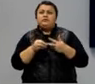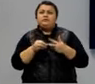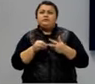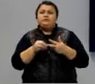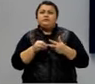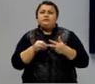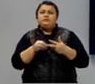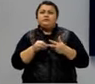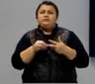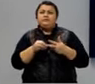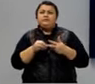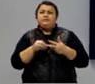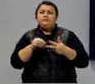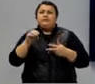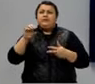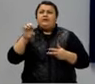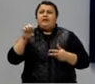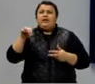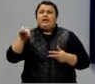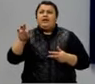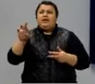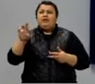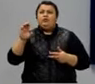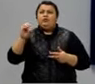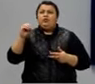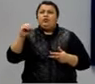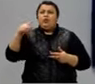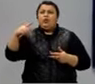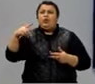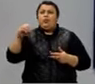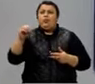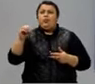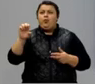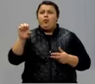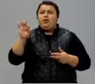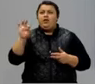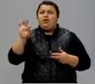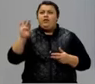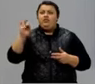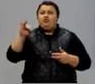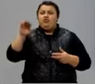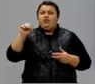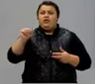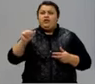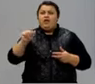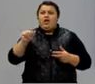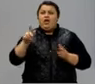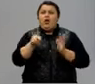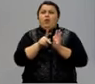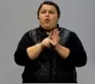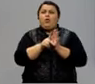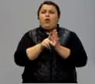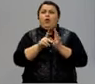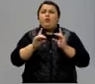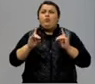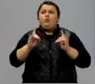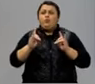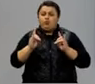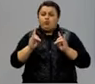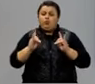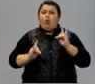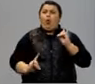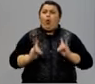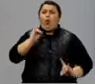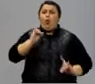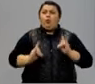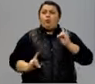A eritropoetina é um hormônio endógeno secretado pelos rins, que